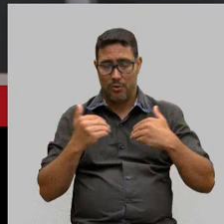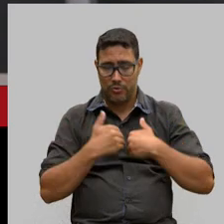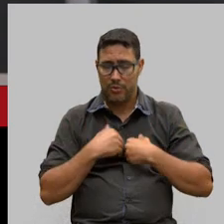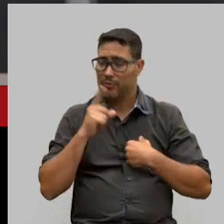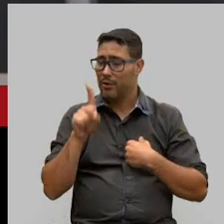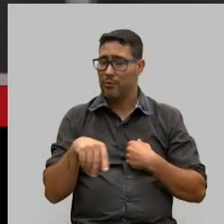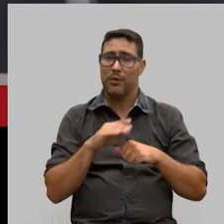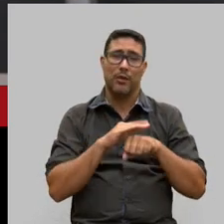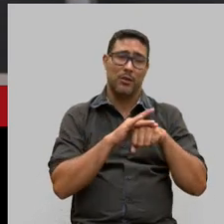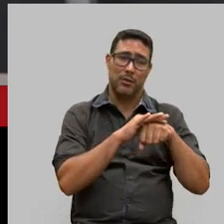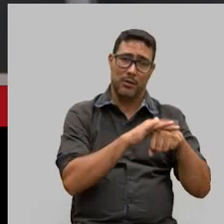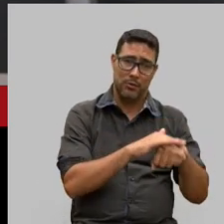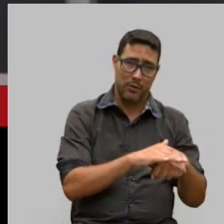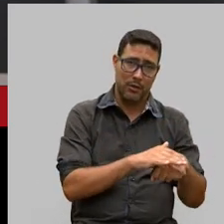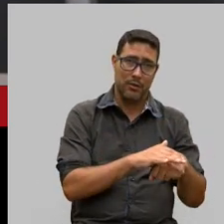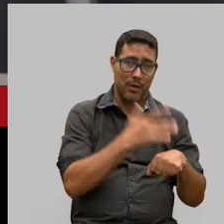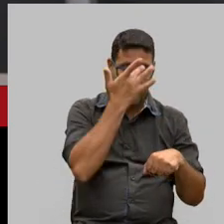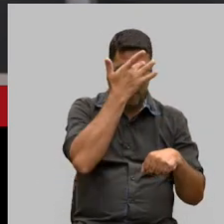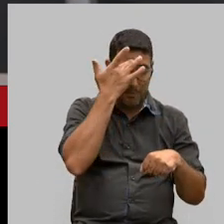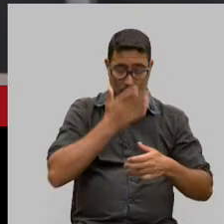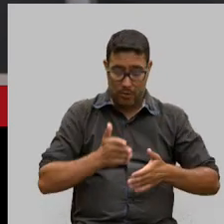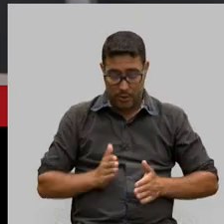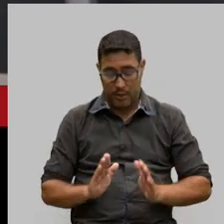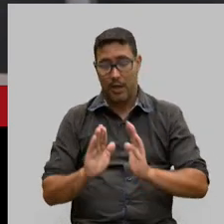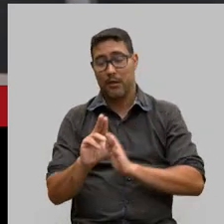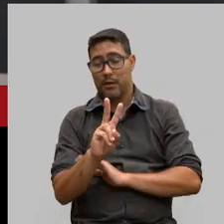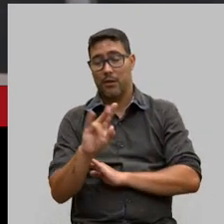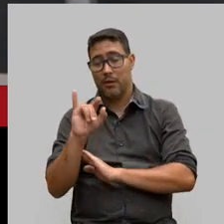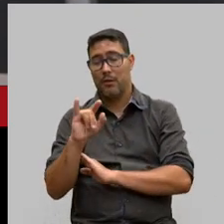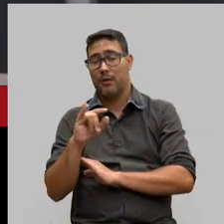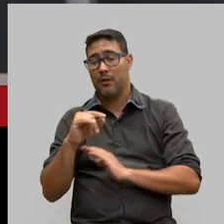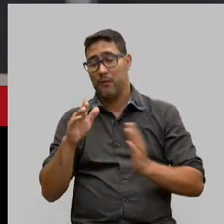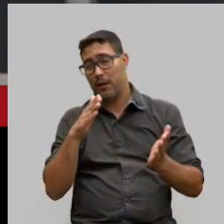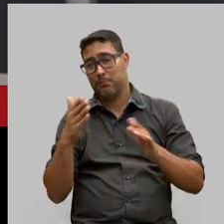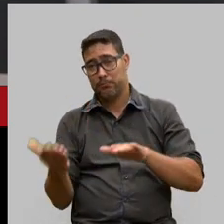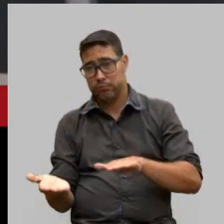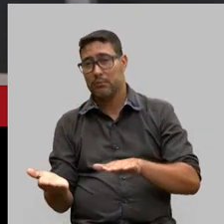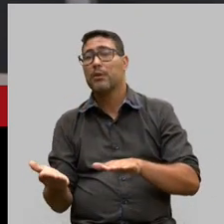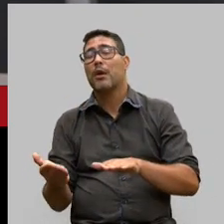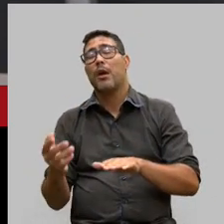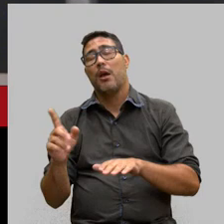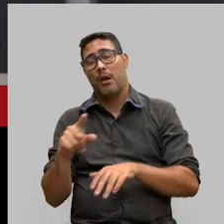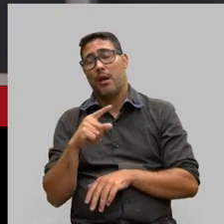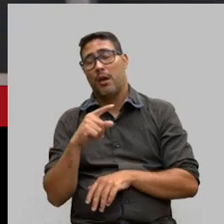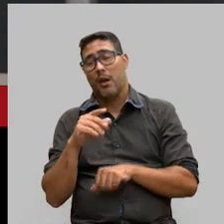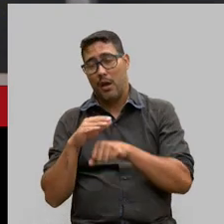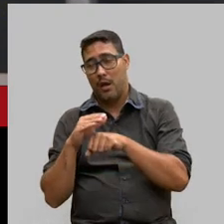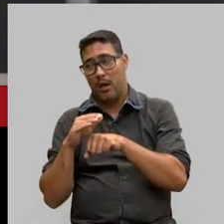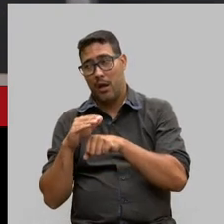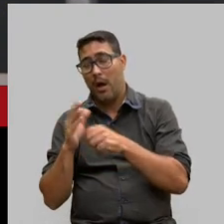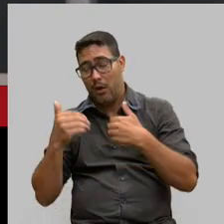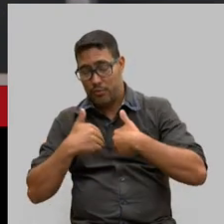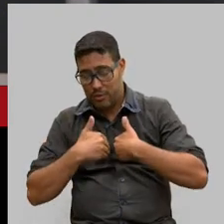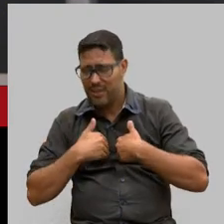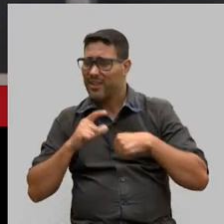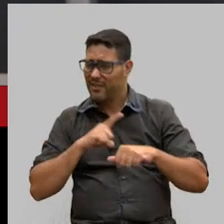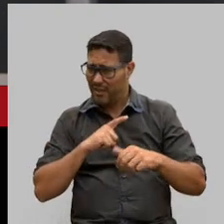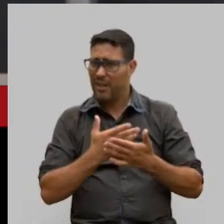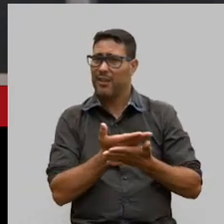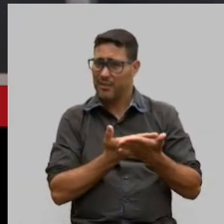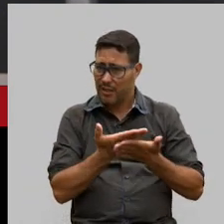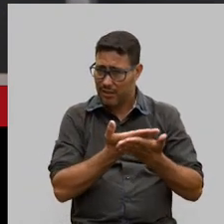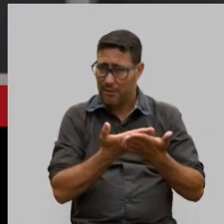pessoa nasce e vai morrer autista Há sim um tratamento que iniciado na primeira